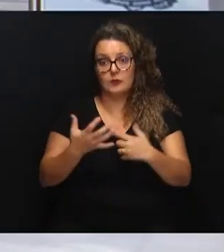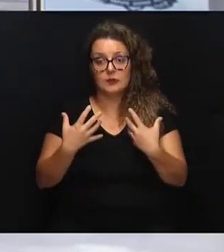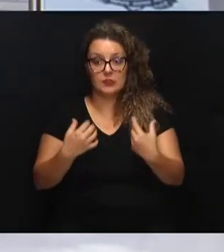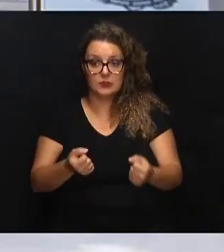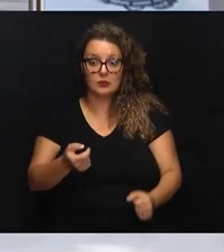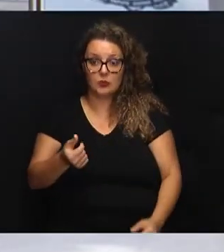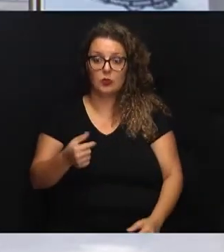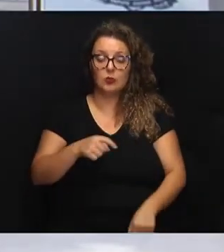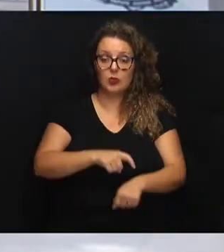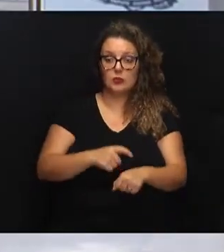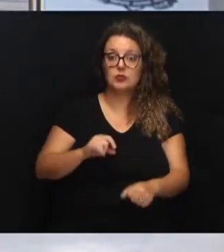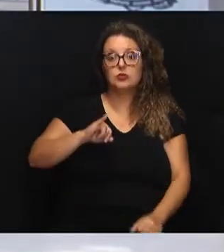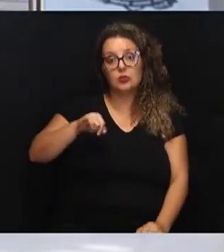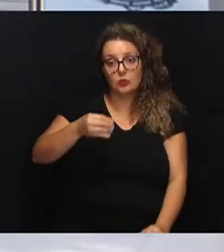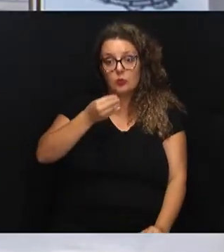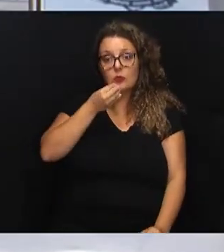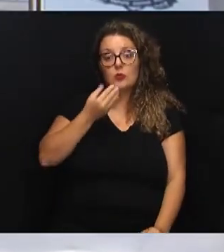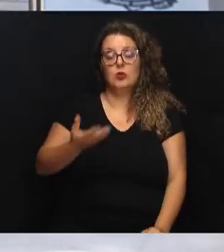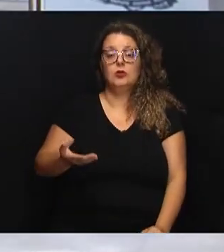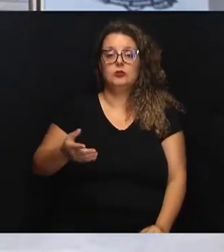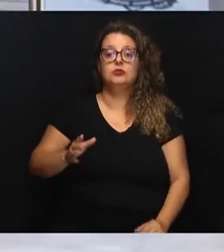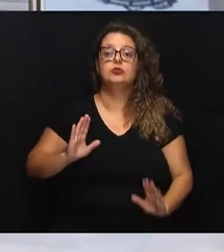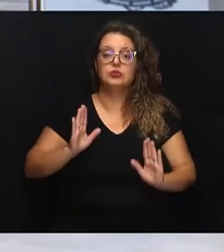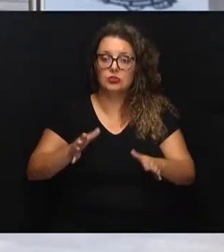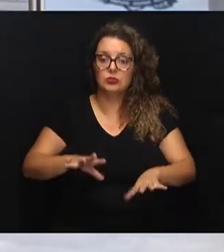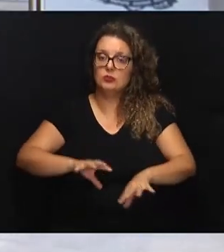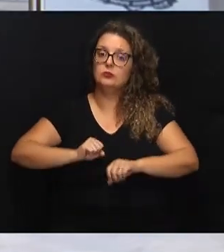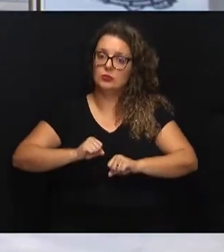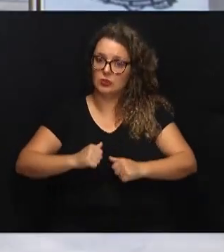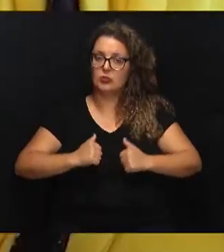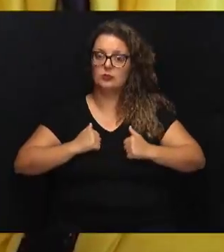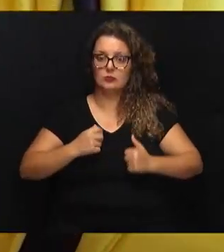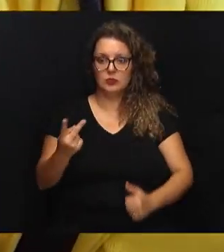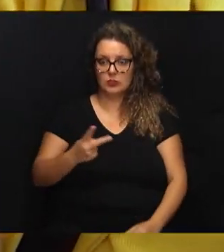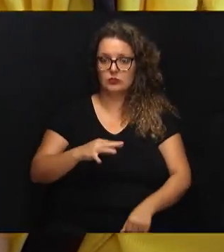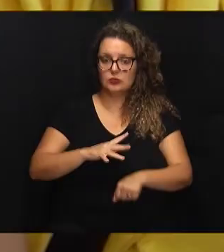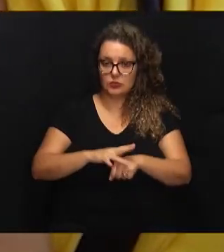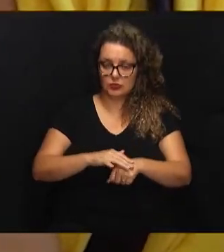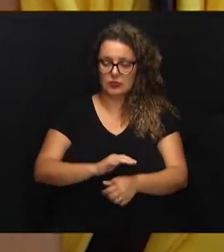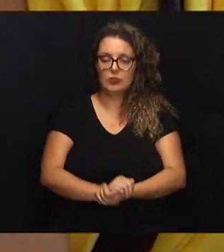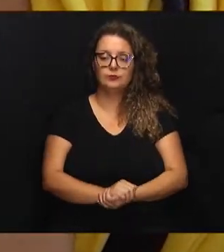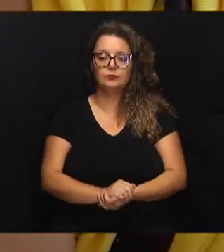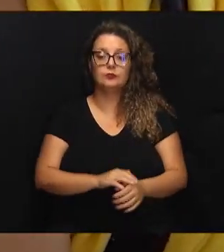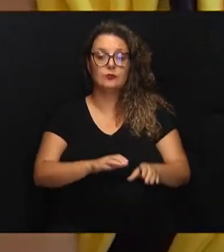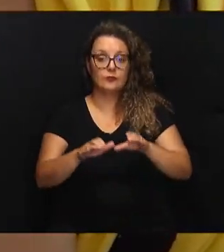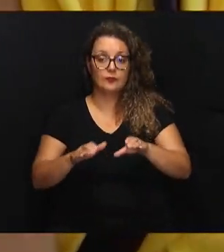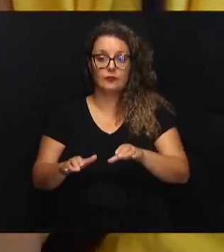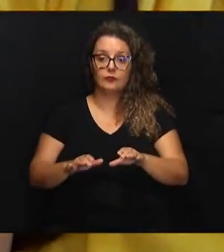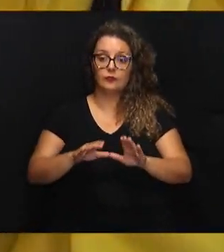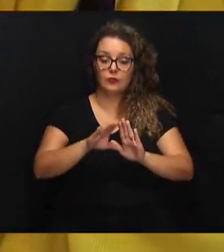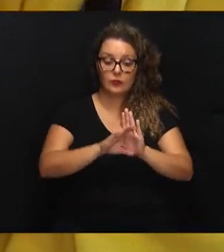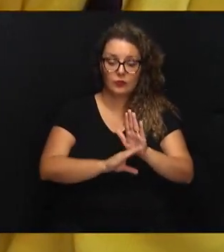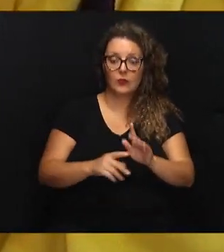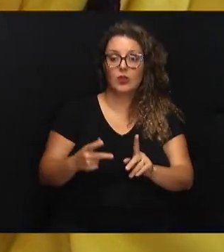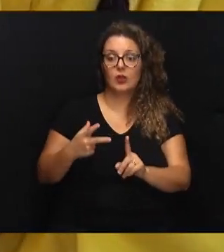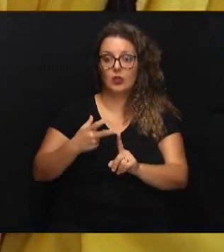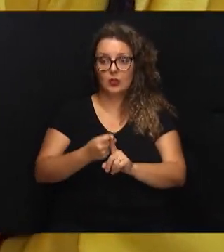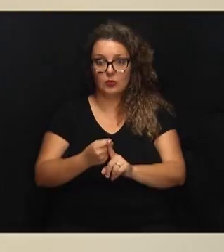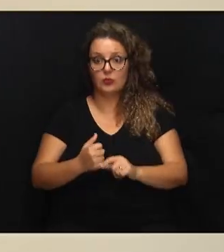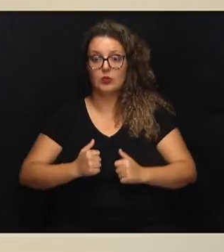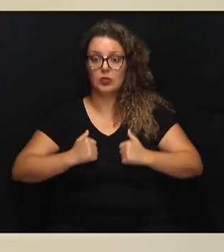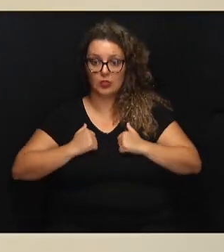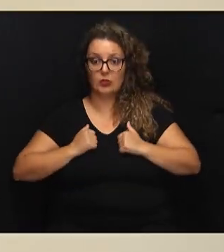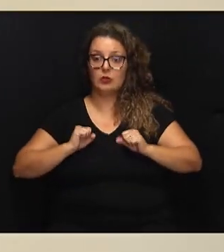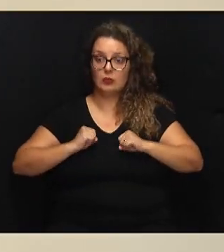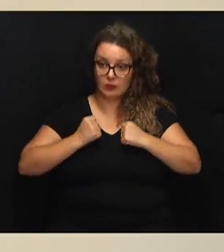tempo. Então já aproveite a oportunidade, já garanta a imunização para as duas doenças. A coordenadora do programa de imunização ainda